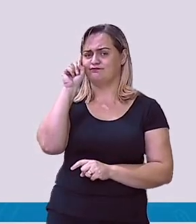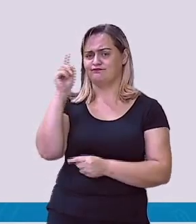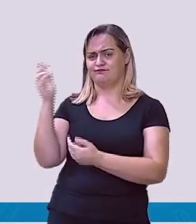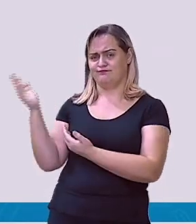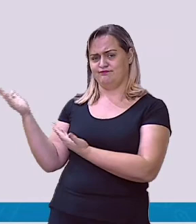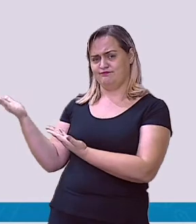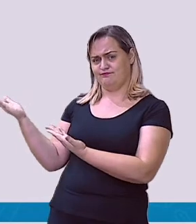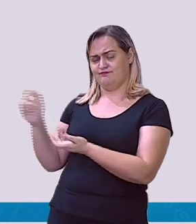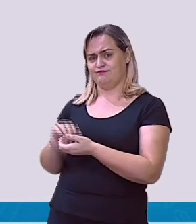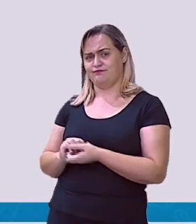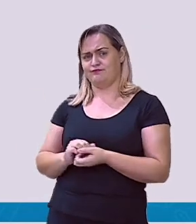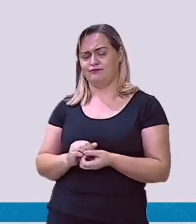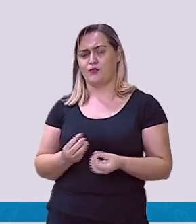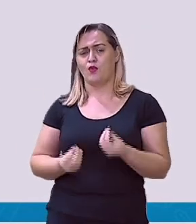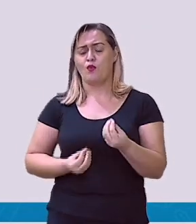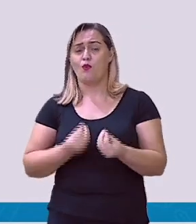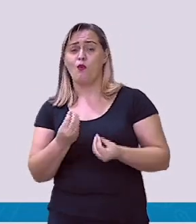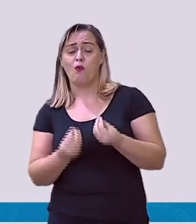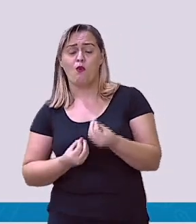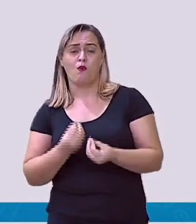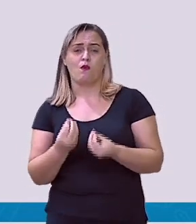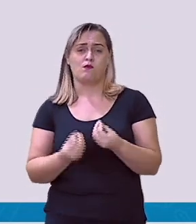O movimento, esse